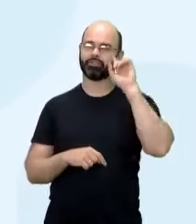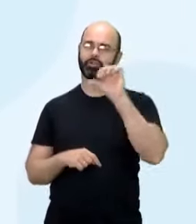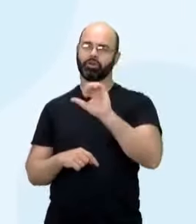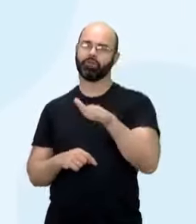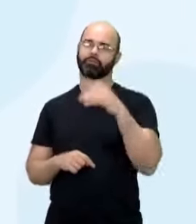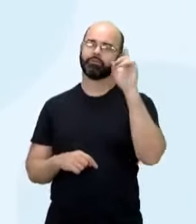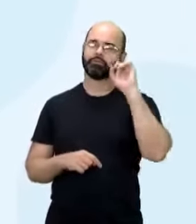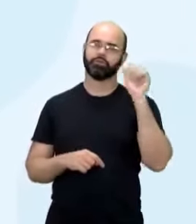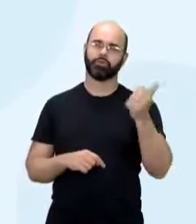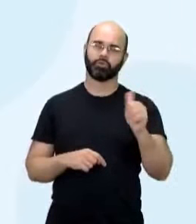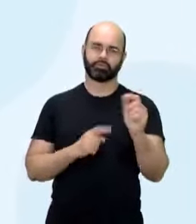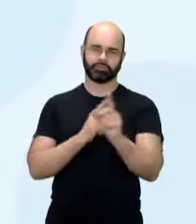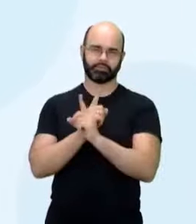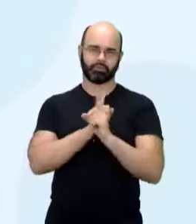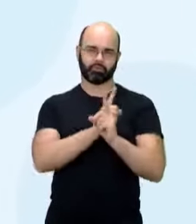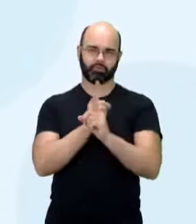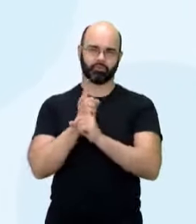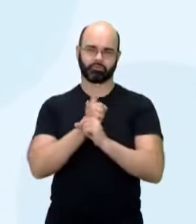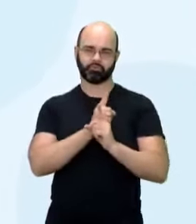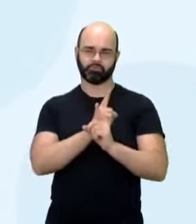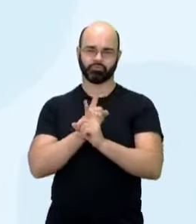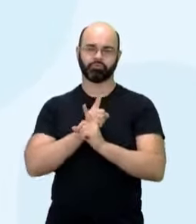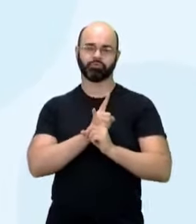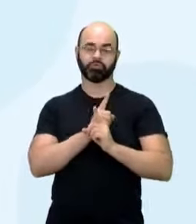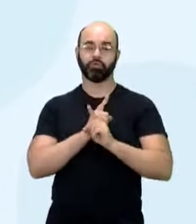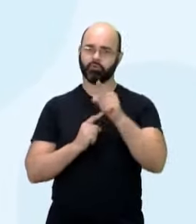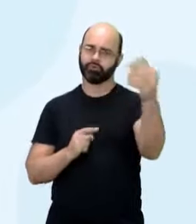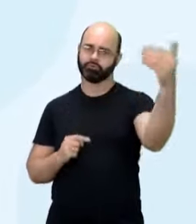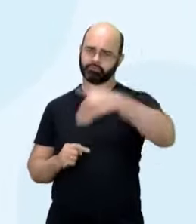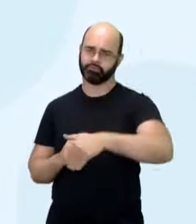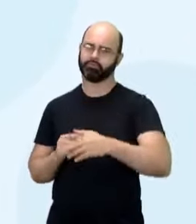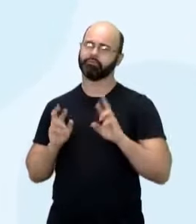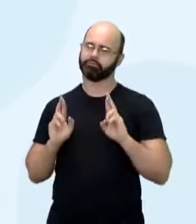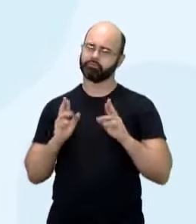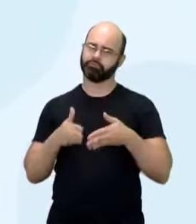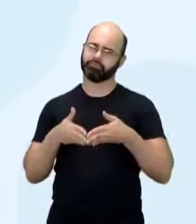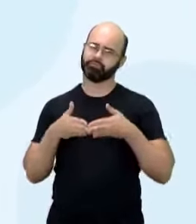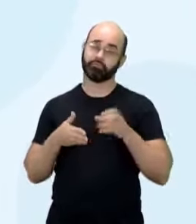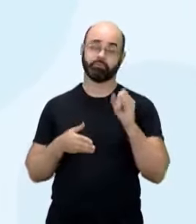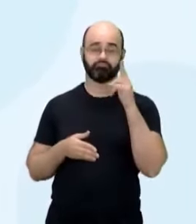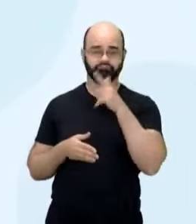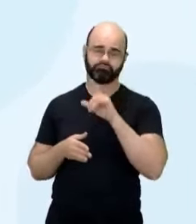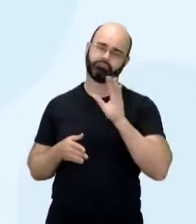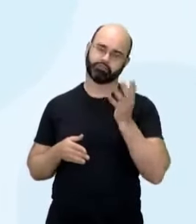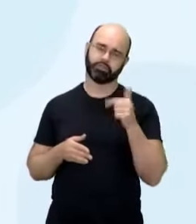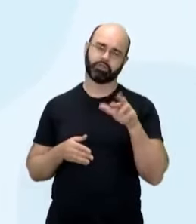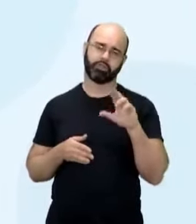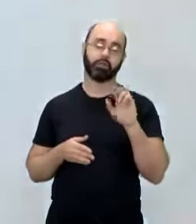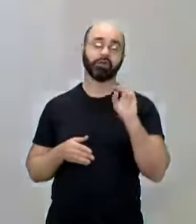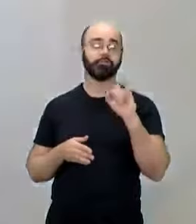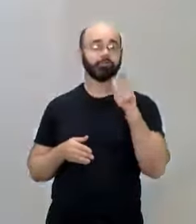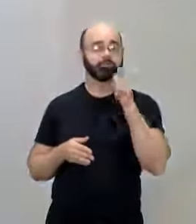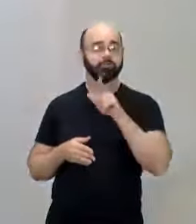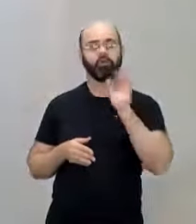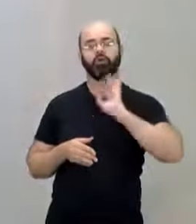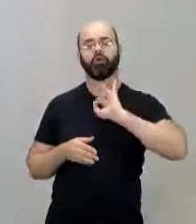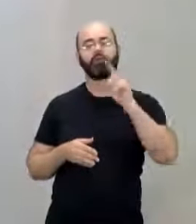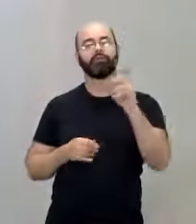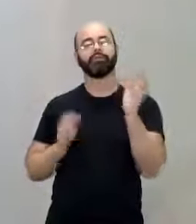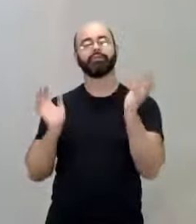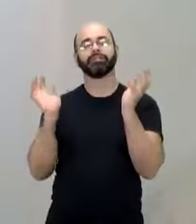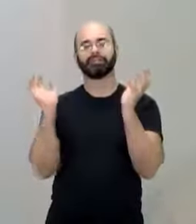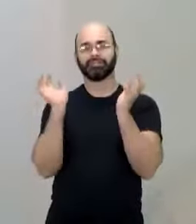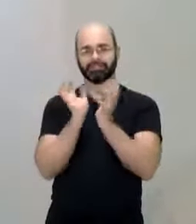11, vocês consigam estar presentes também, quem conseguir, claro, mas que vocês possam apoiar aí e incentivar que as equipes de